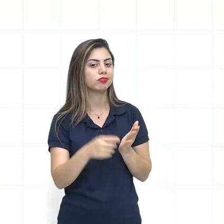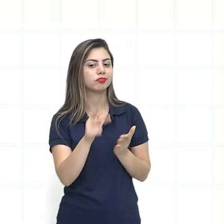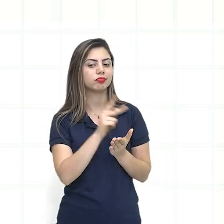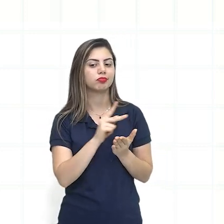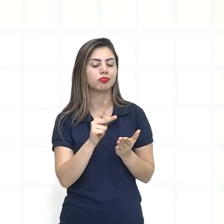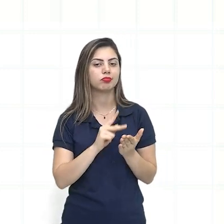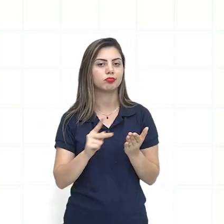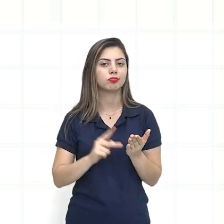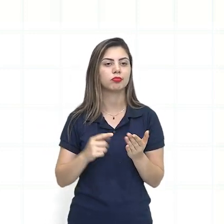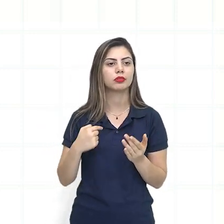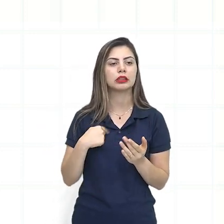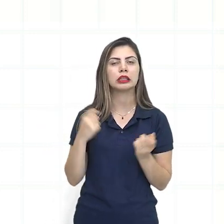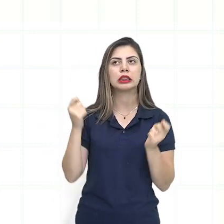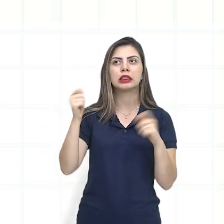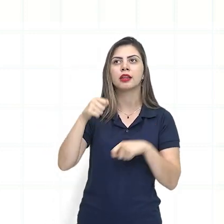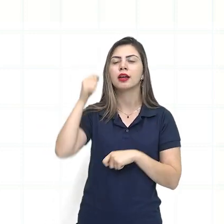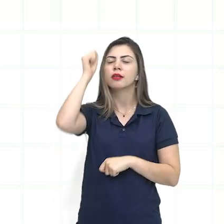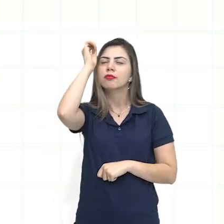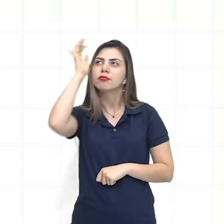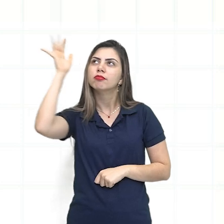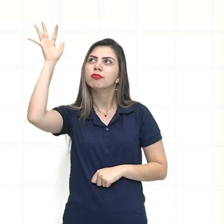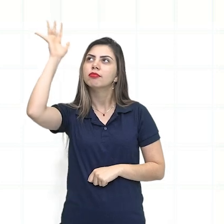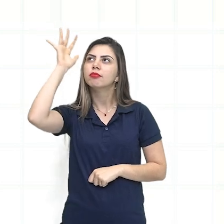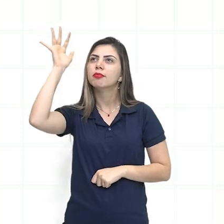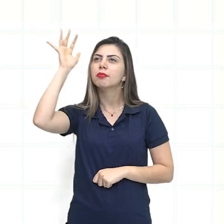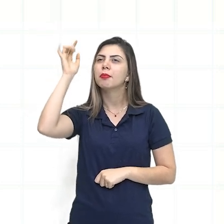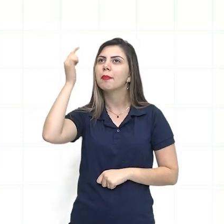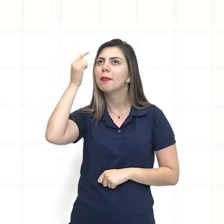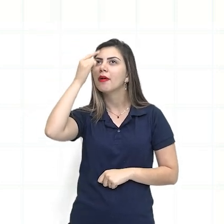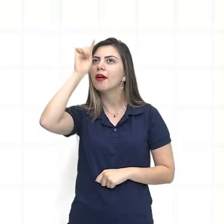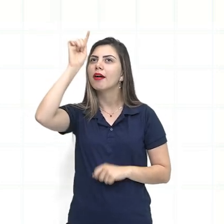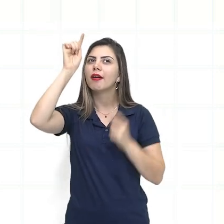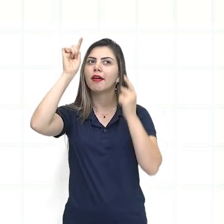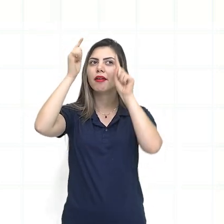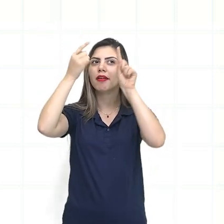minha imaginação também voa. Então, a minha